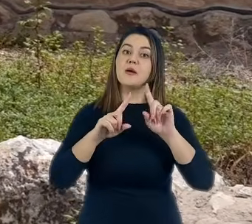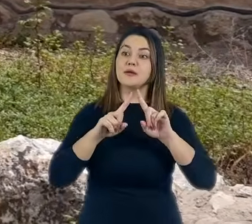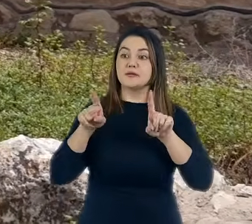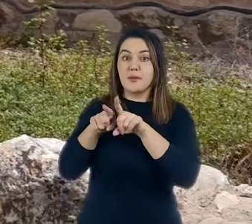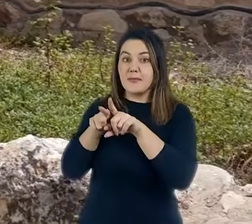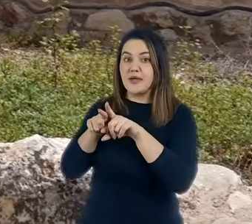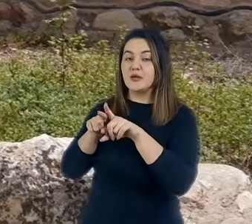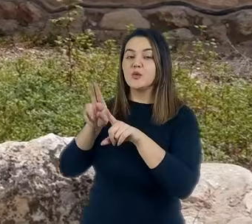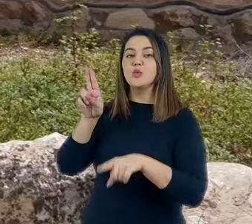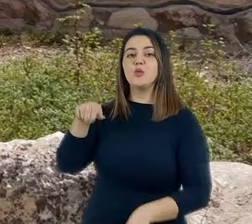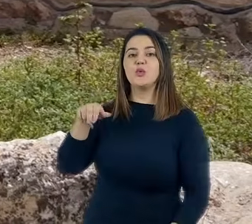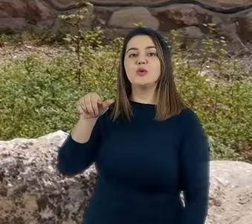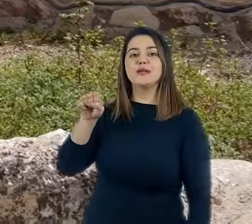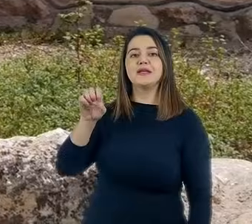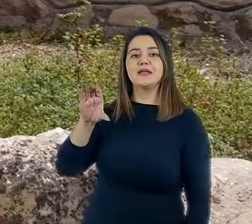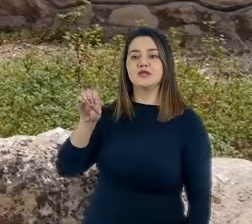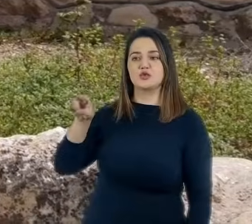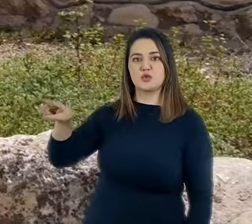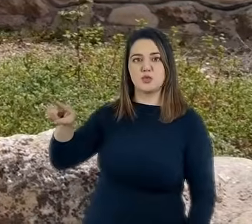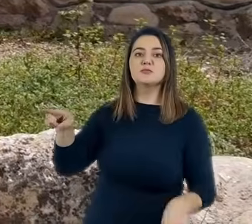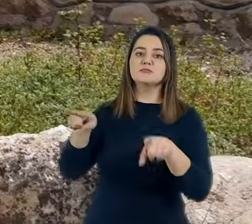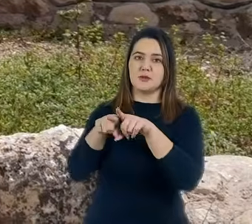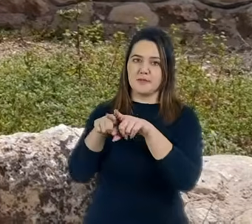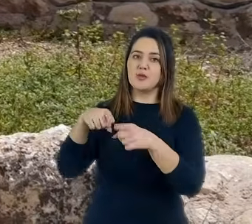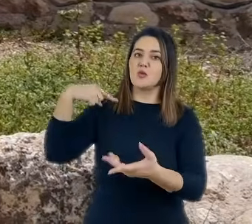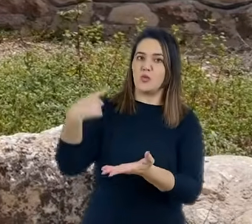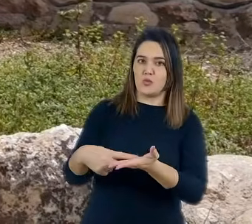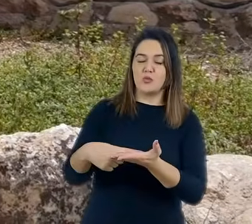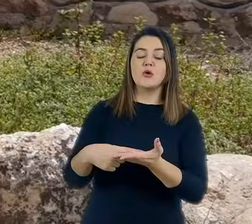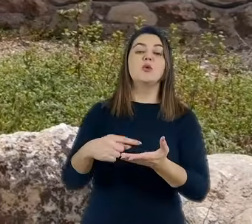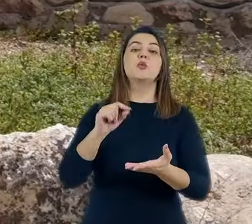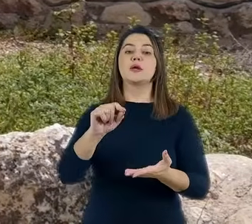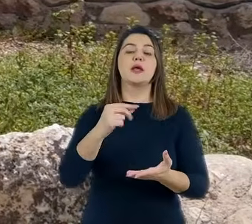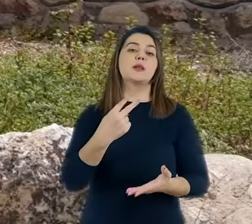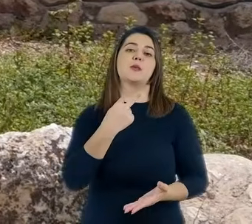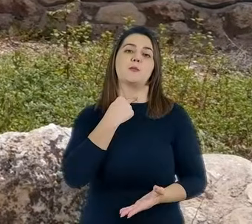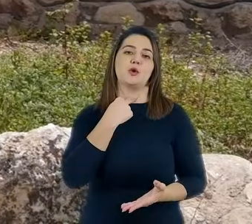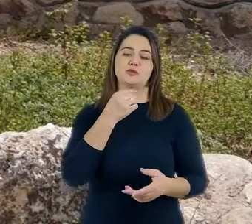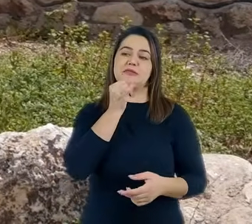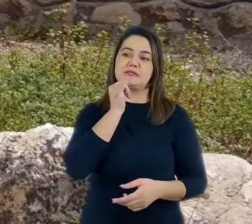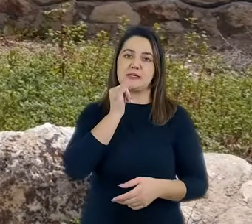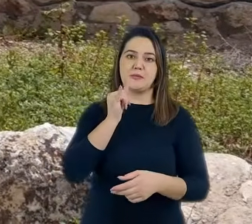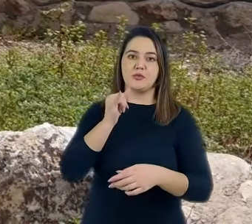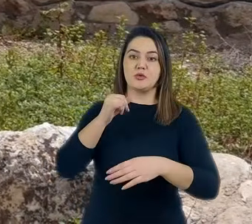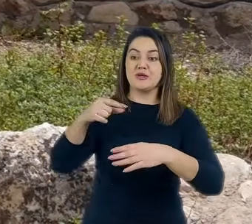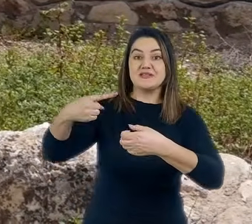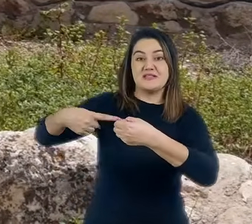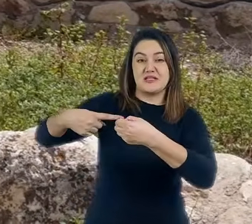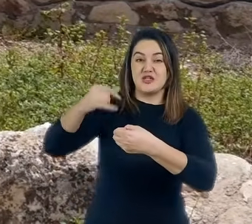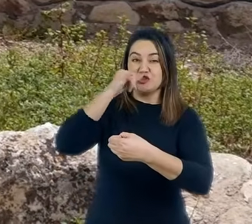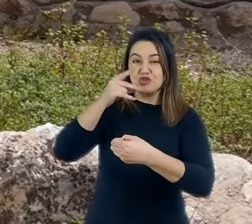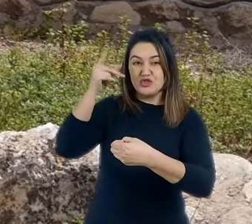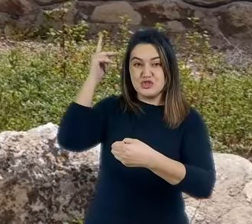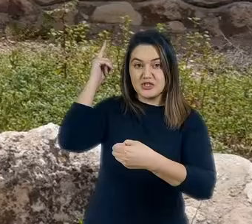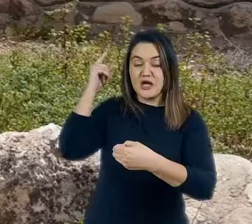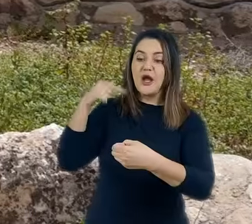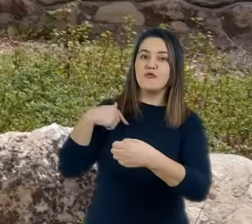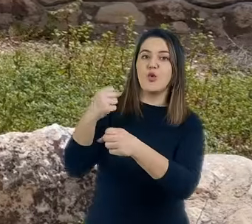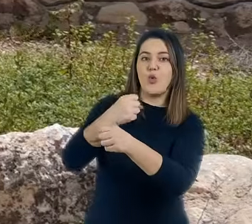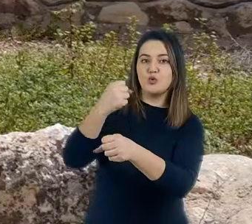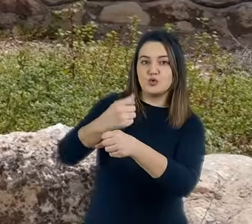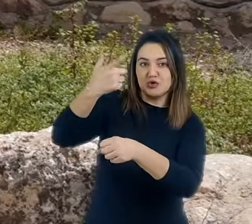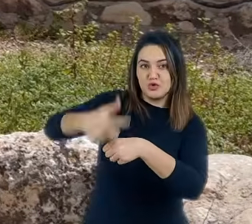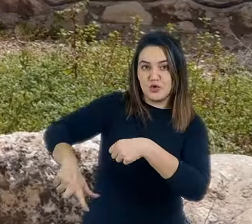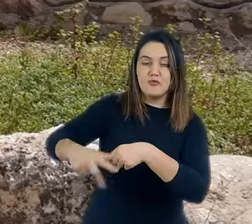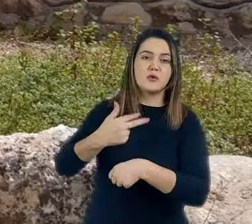inclusive são consubstanciadas pela Unesco. Você não pode, por exemplo, usar na reconstrução da